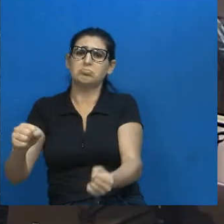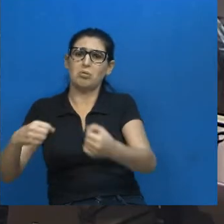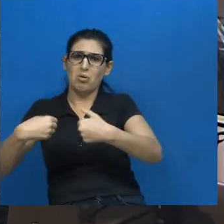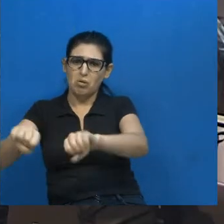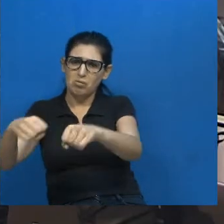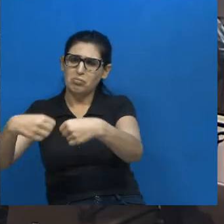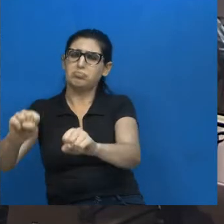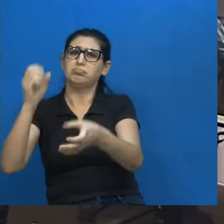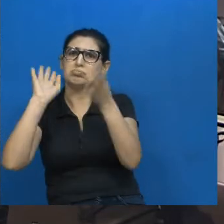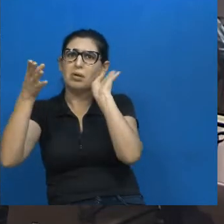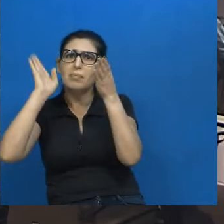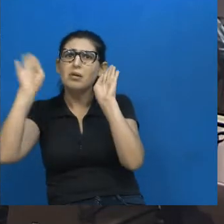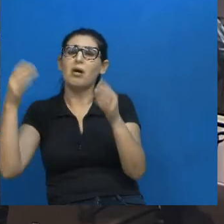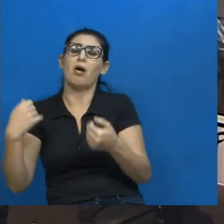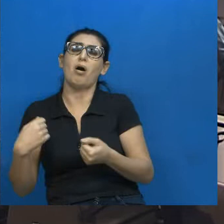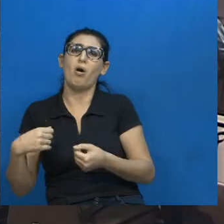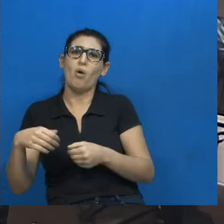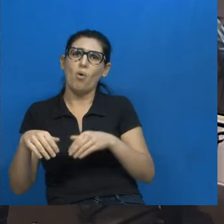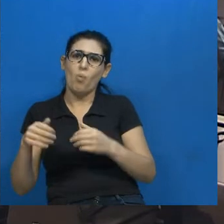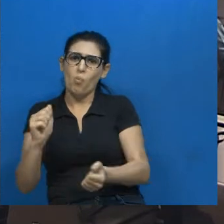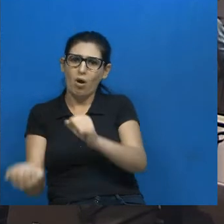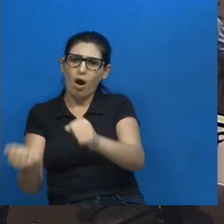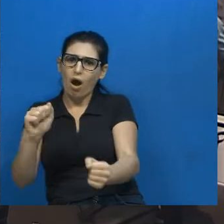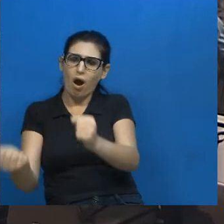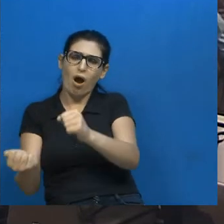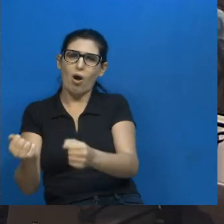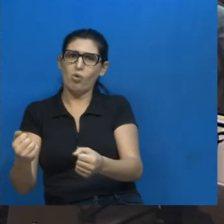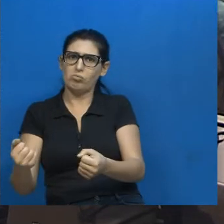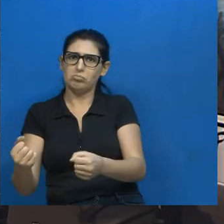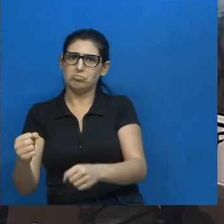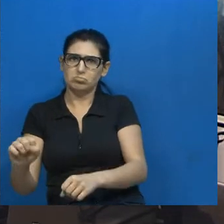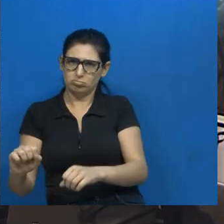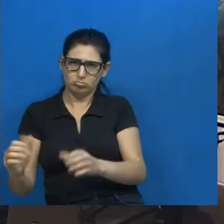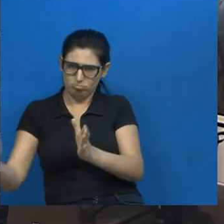Mais algum vereador quer se manifestar?